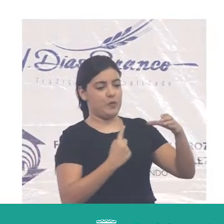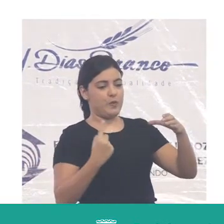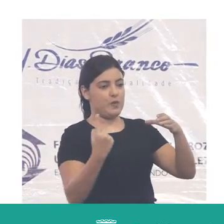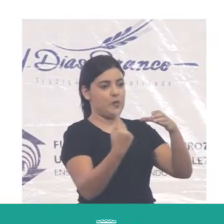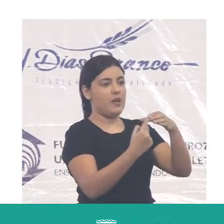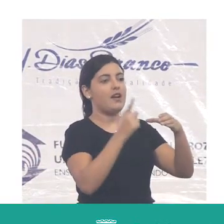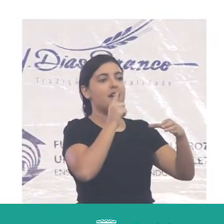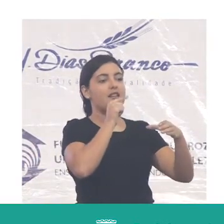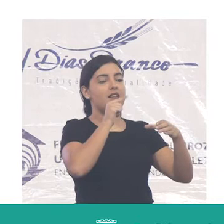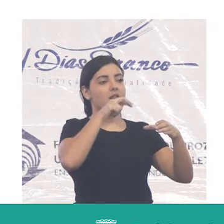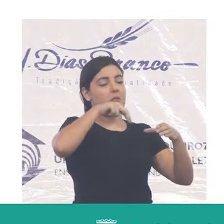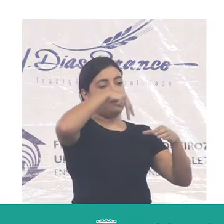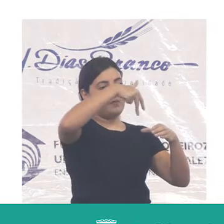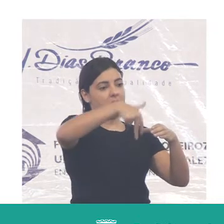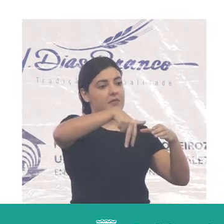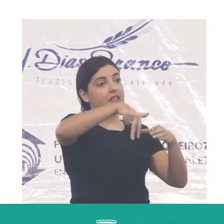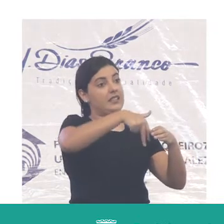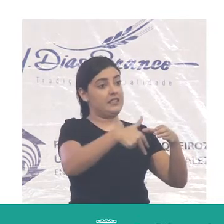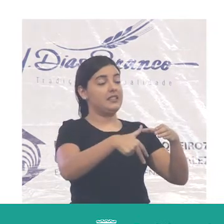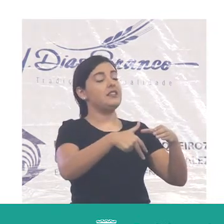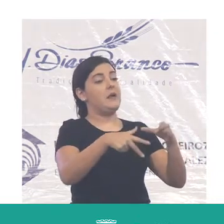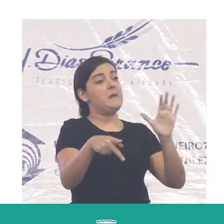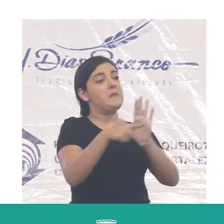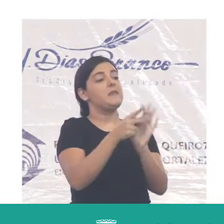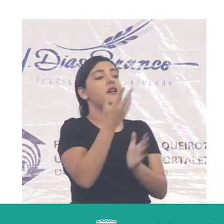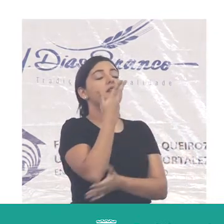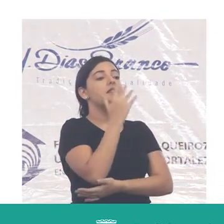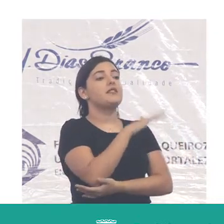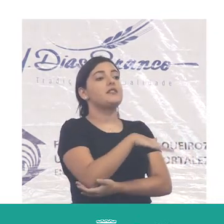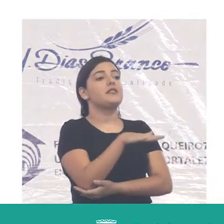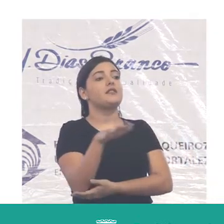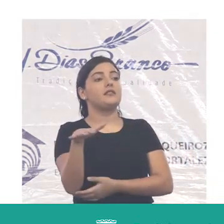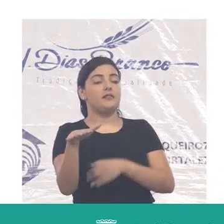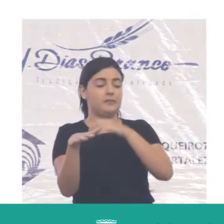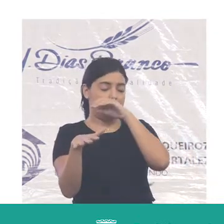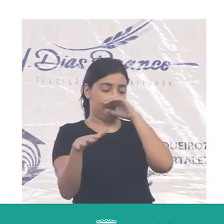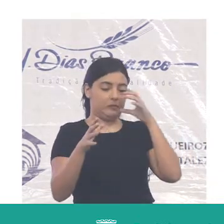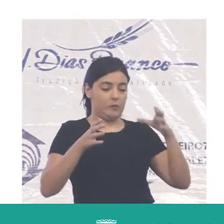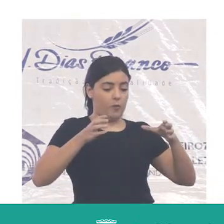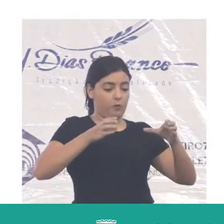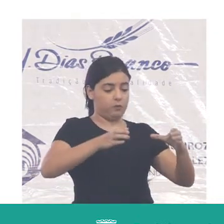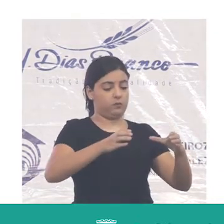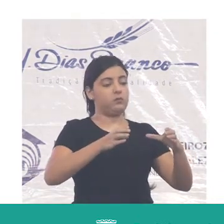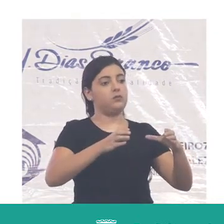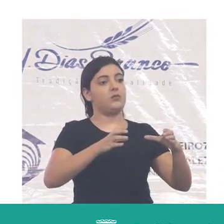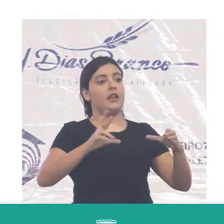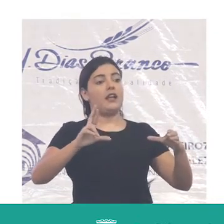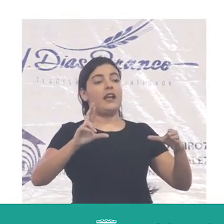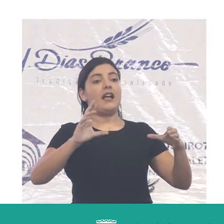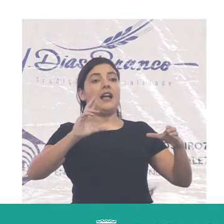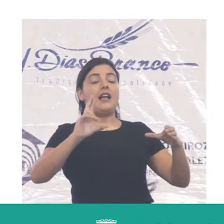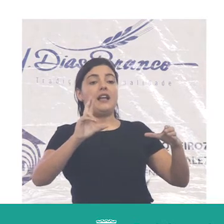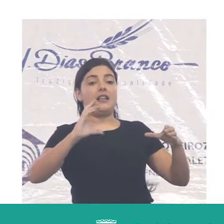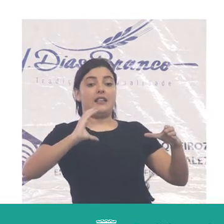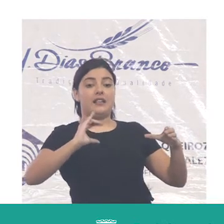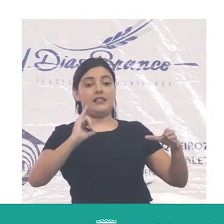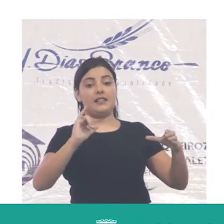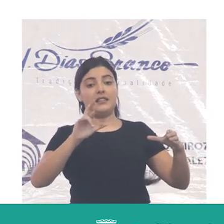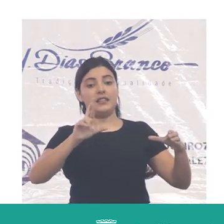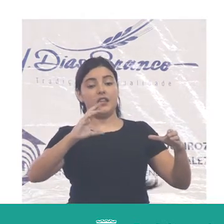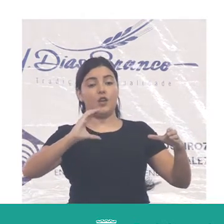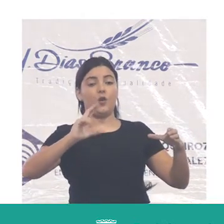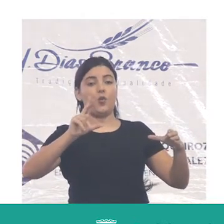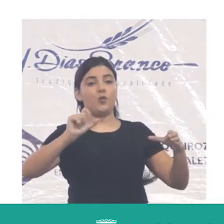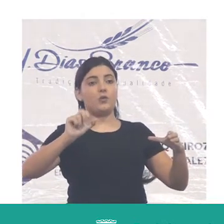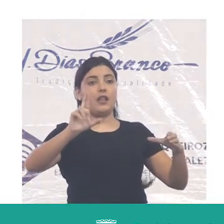Ele diz que tem um parque aquático, tem uma piscina infantil na forma de um cilindro circular reto. O que é